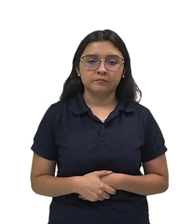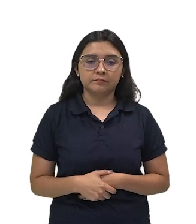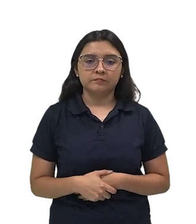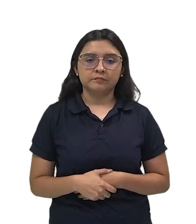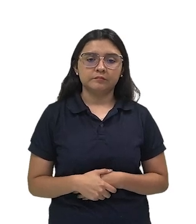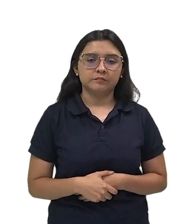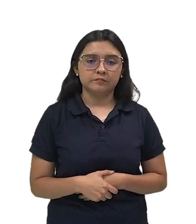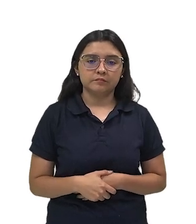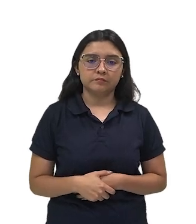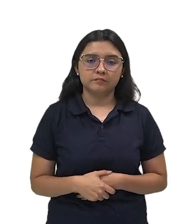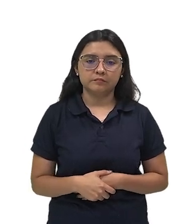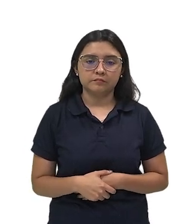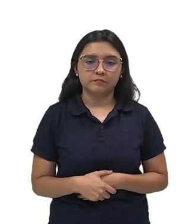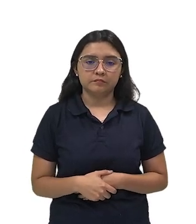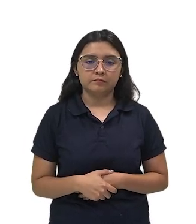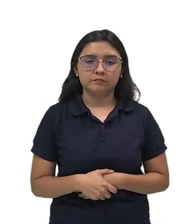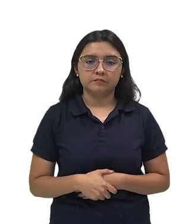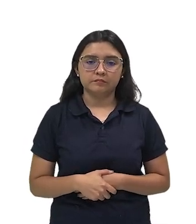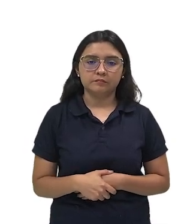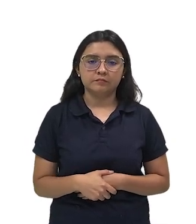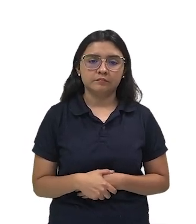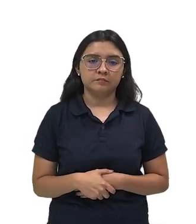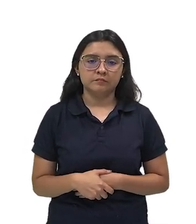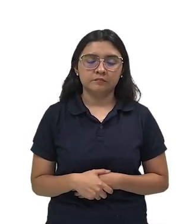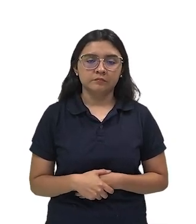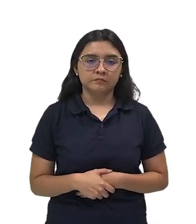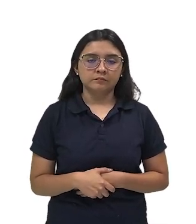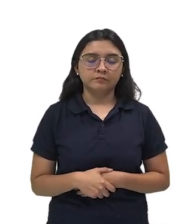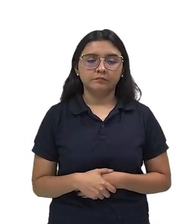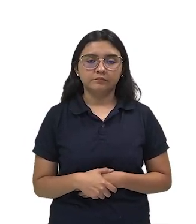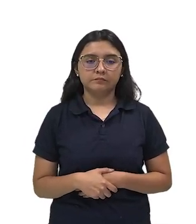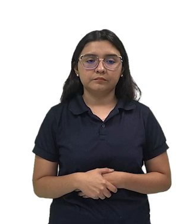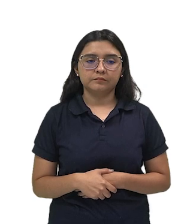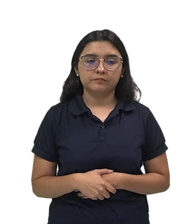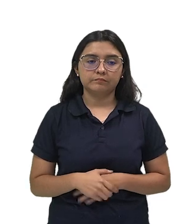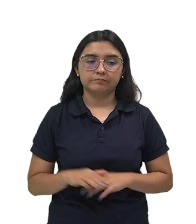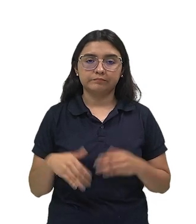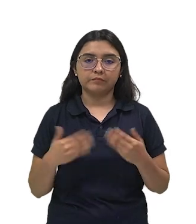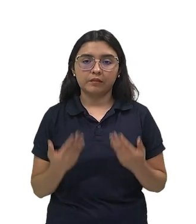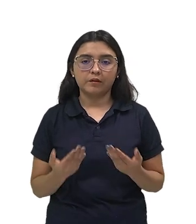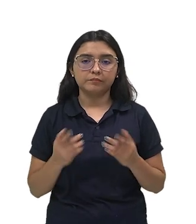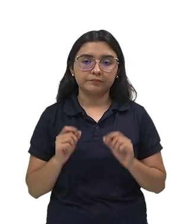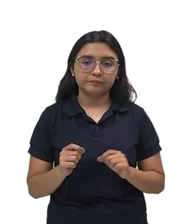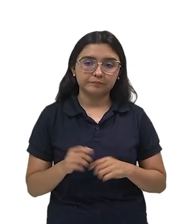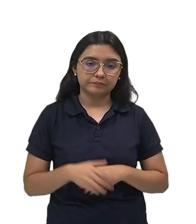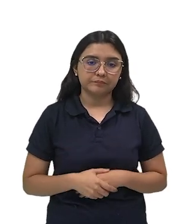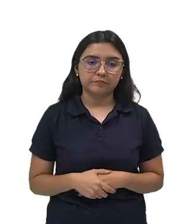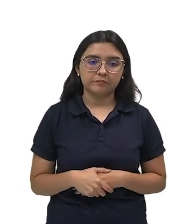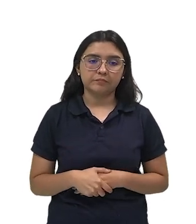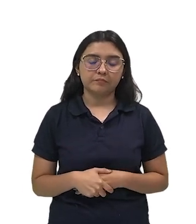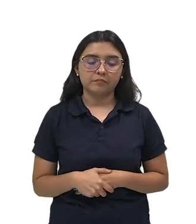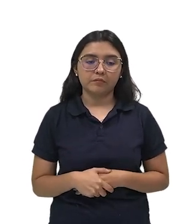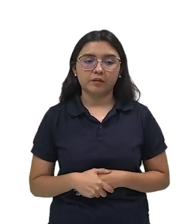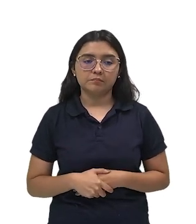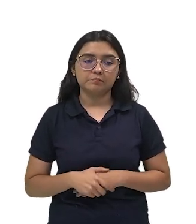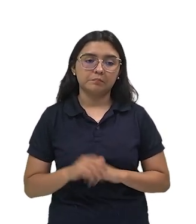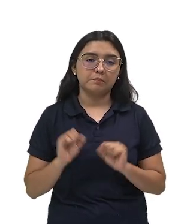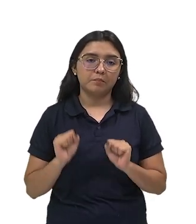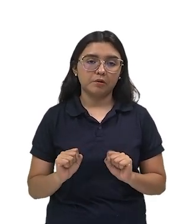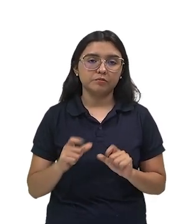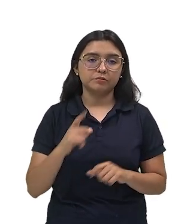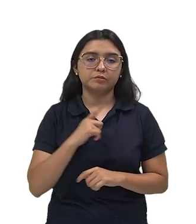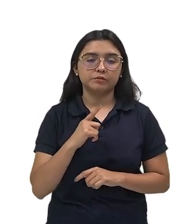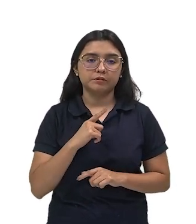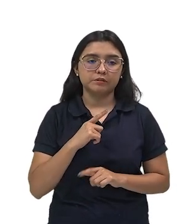etária são os anos, né? Então, automaticamente, aqui eu posso ter